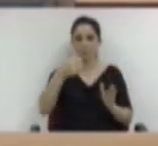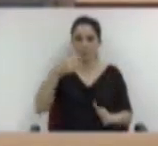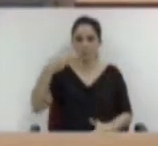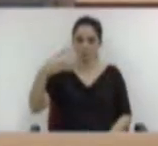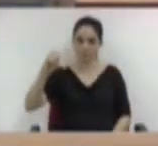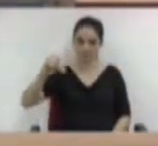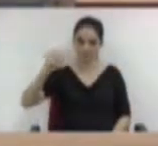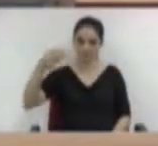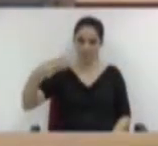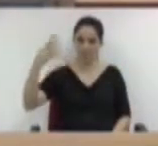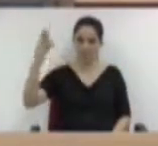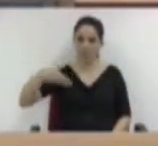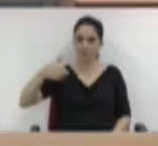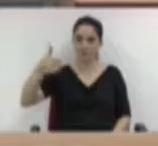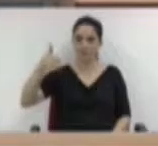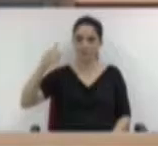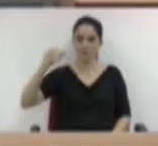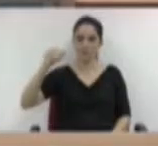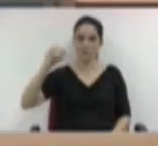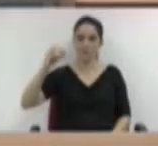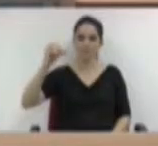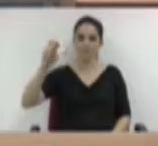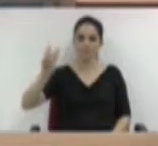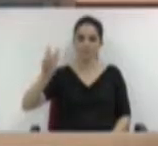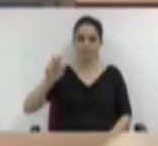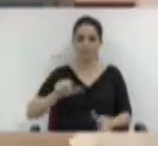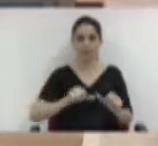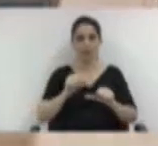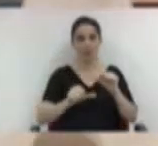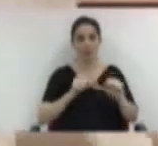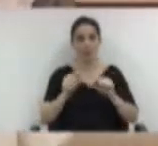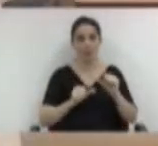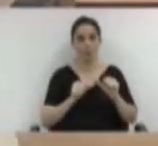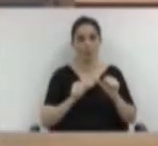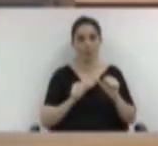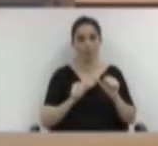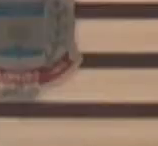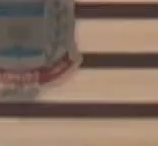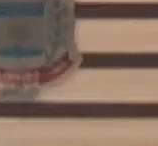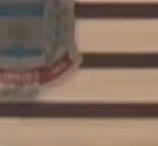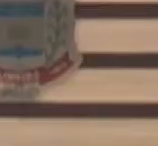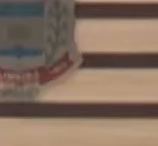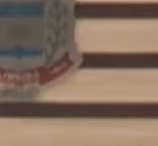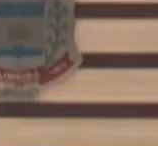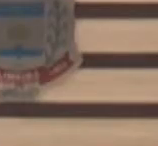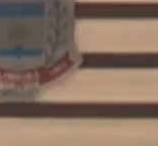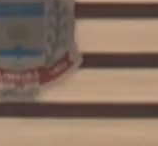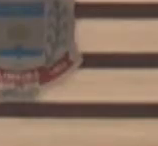193/2015. Modifica a redação do artigo 1º do projeto de lei número